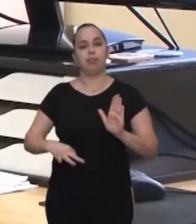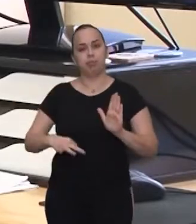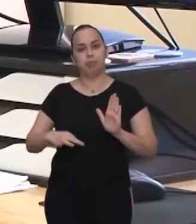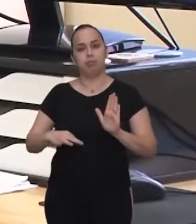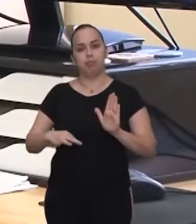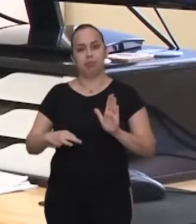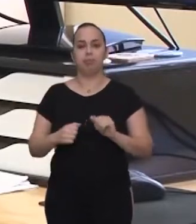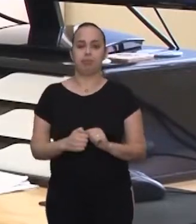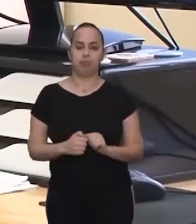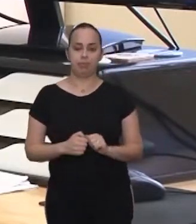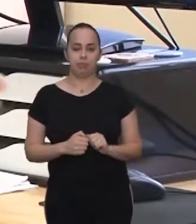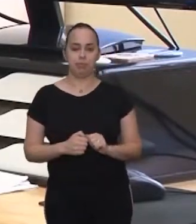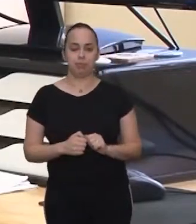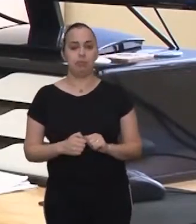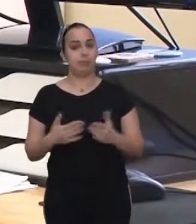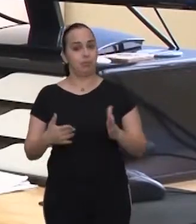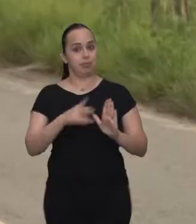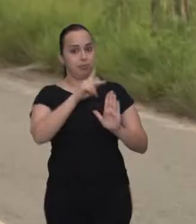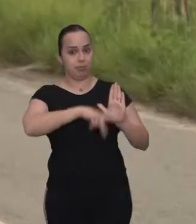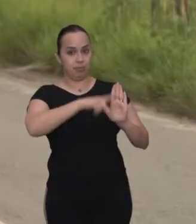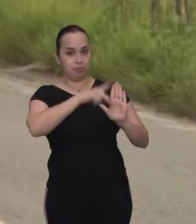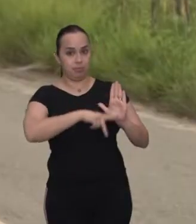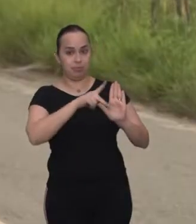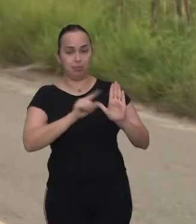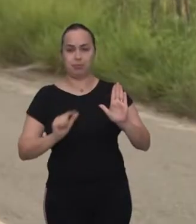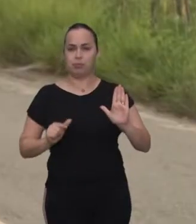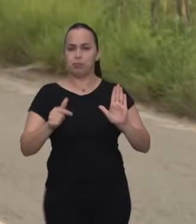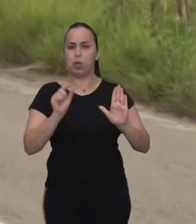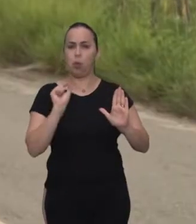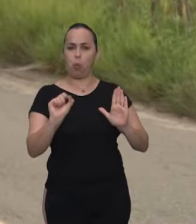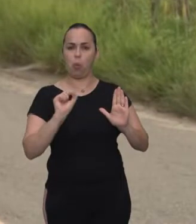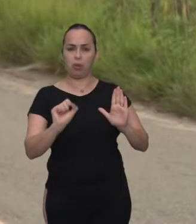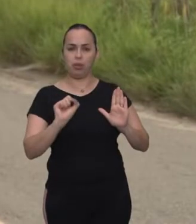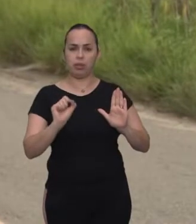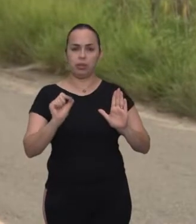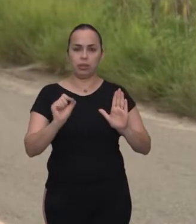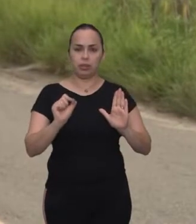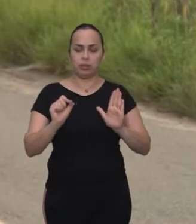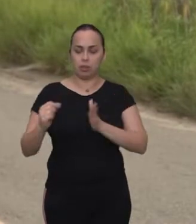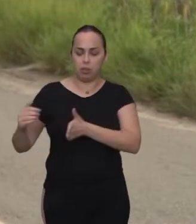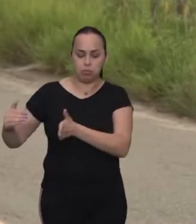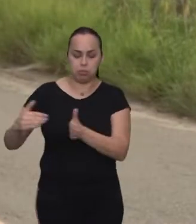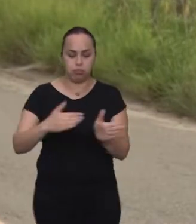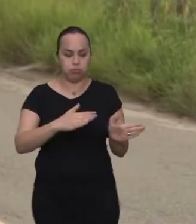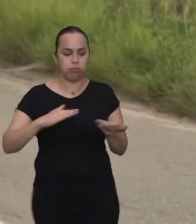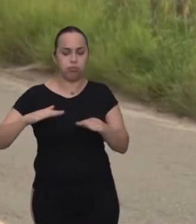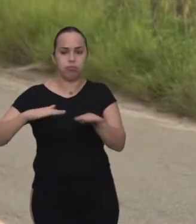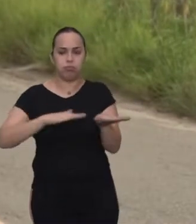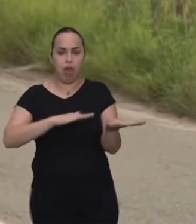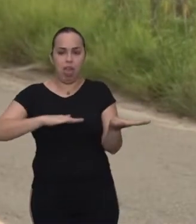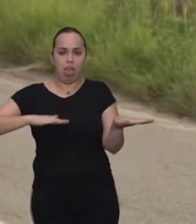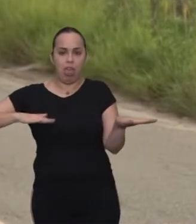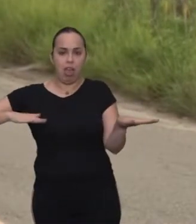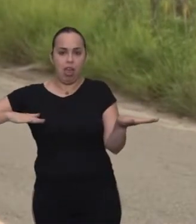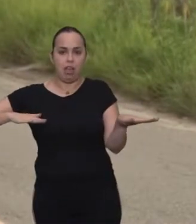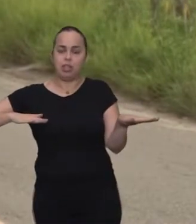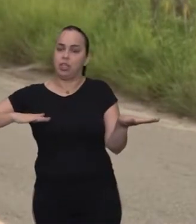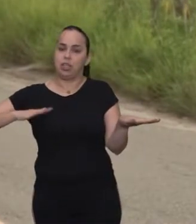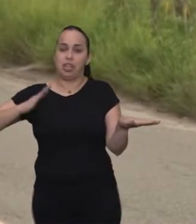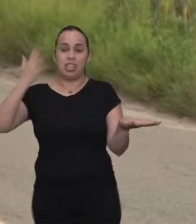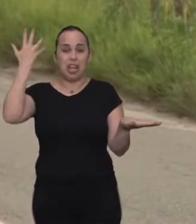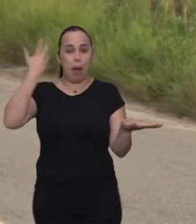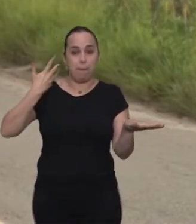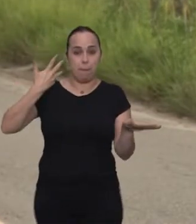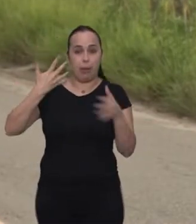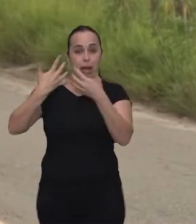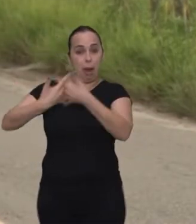jeito é a que tu vai trazer menor Impacto pelo projeto a intenção é que com futuro acesso diminua o tráfego de